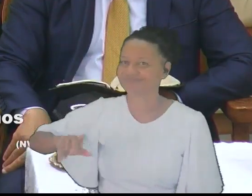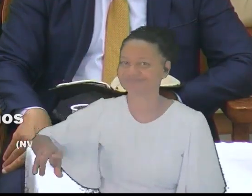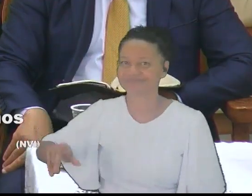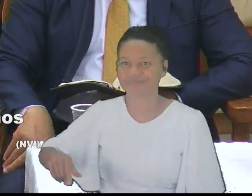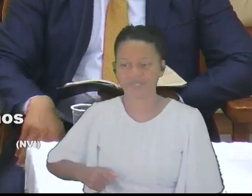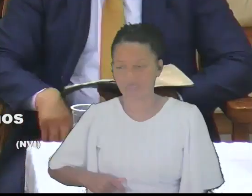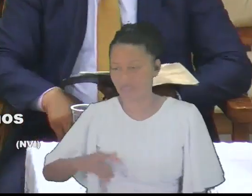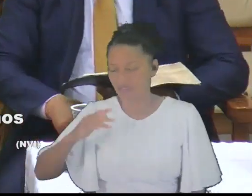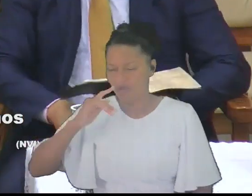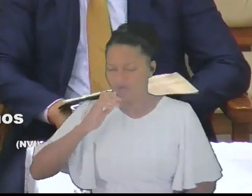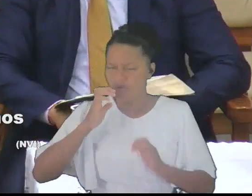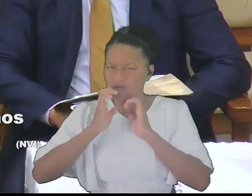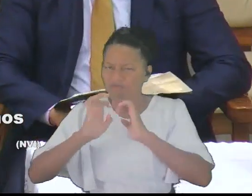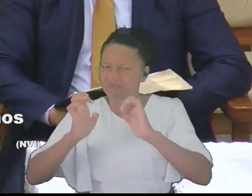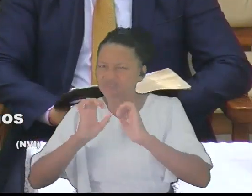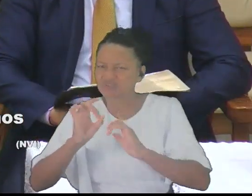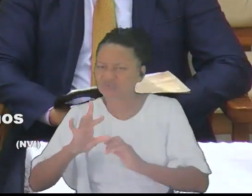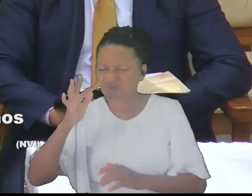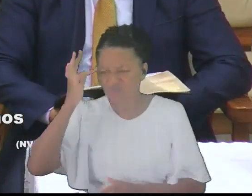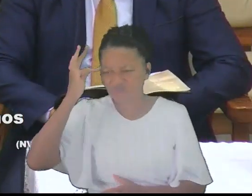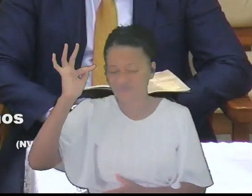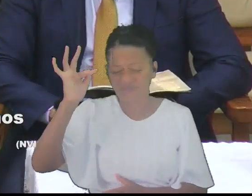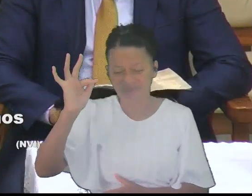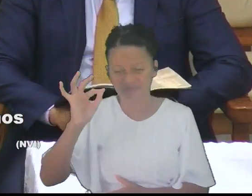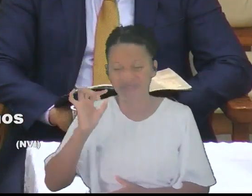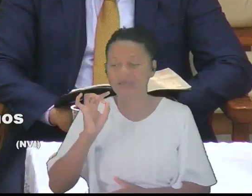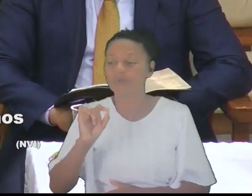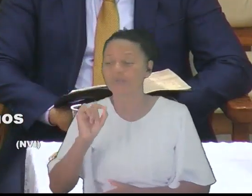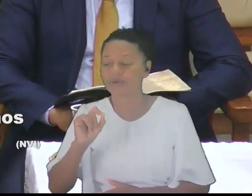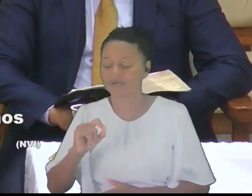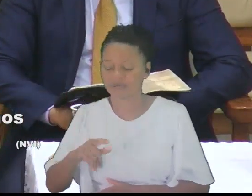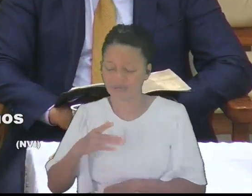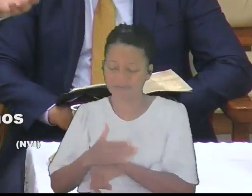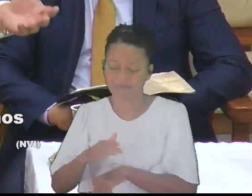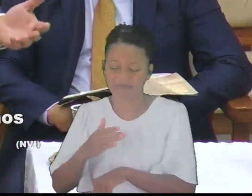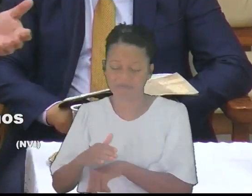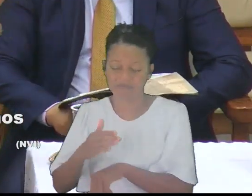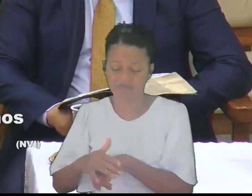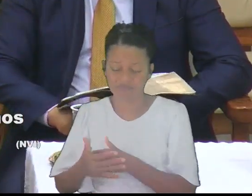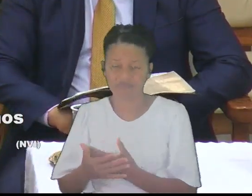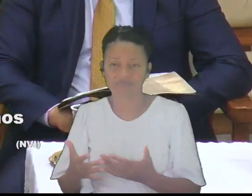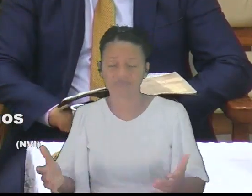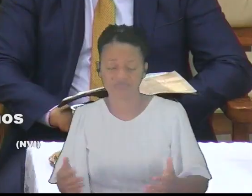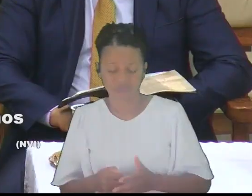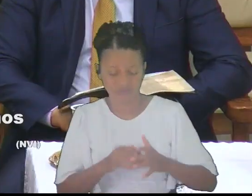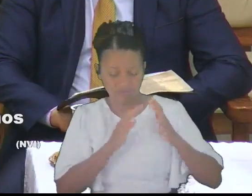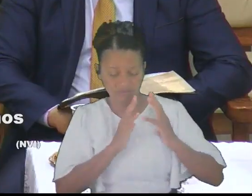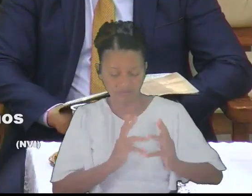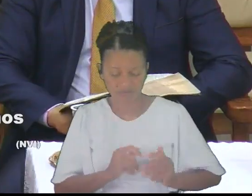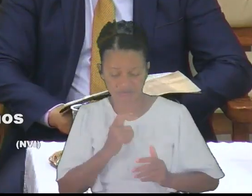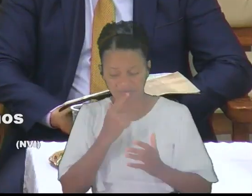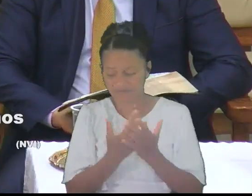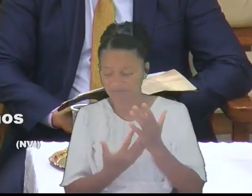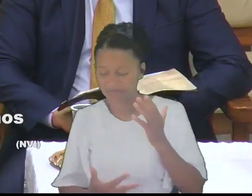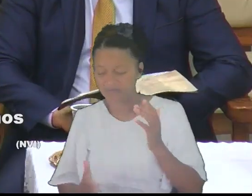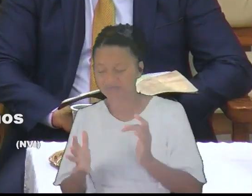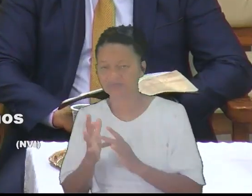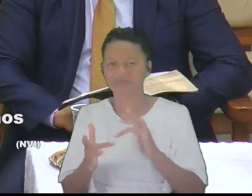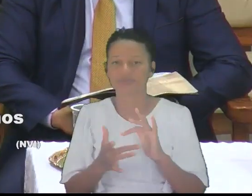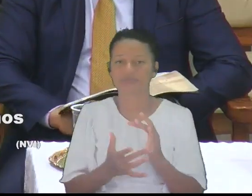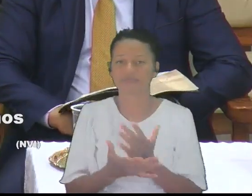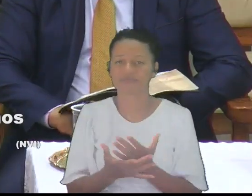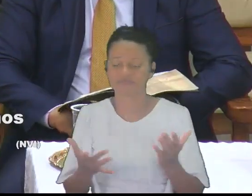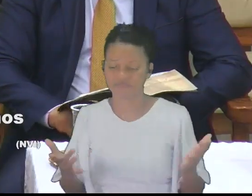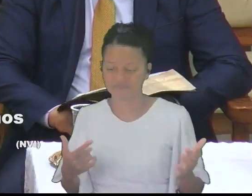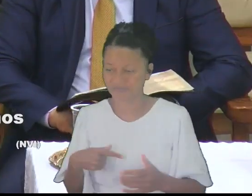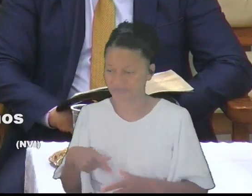só filosofia. O evangelho é prática. Se você diz que é lavado no sangue de Jesus, se vocês diz que